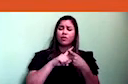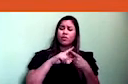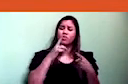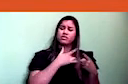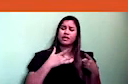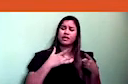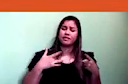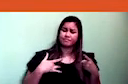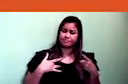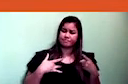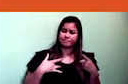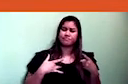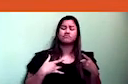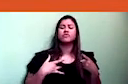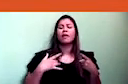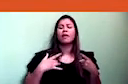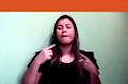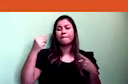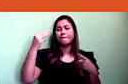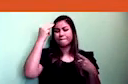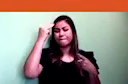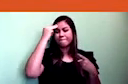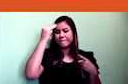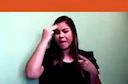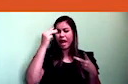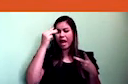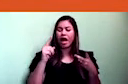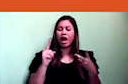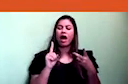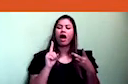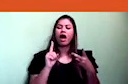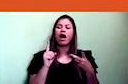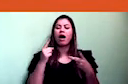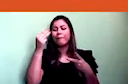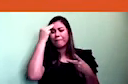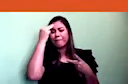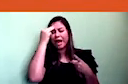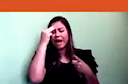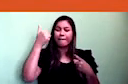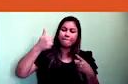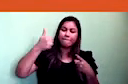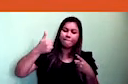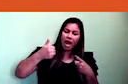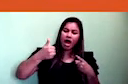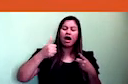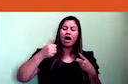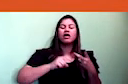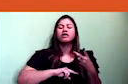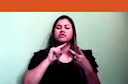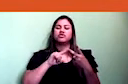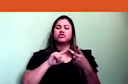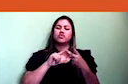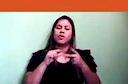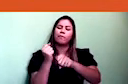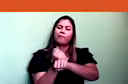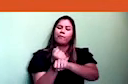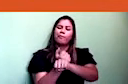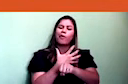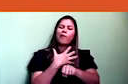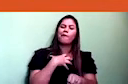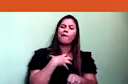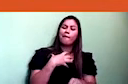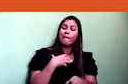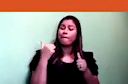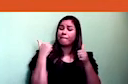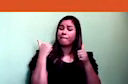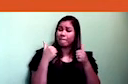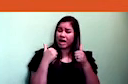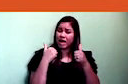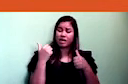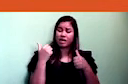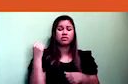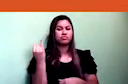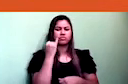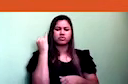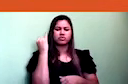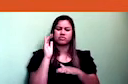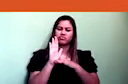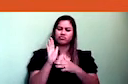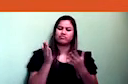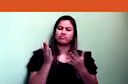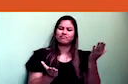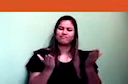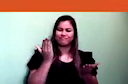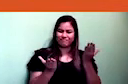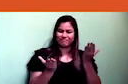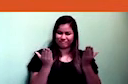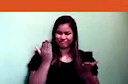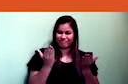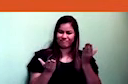a lado, né, mais a saúde emocional, eu diria que causa o equilíbrio nesse momento para aqueles que possuem, né,